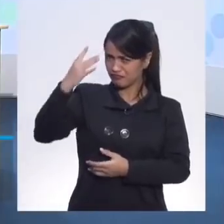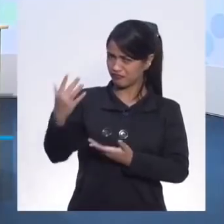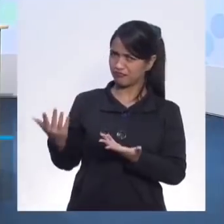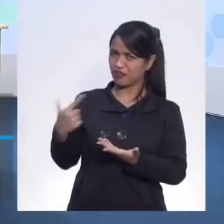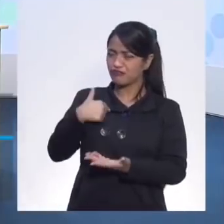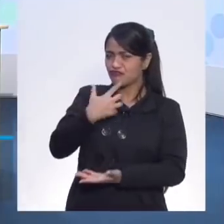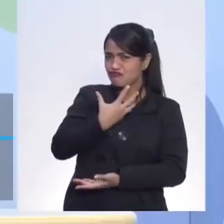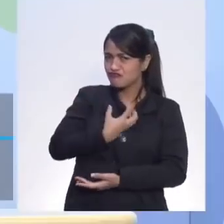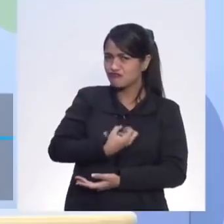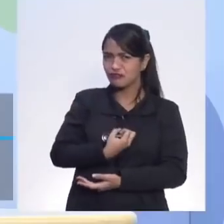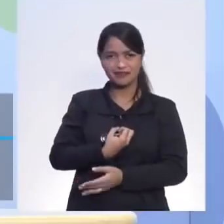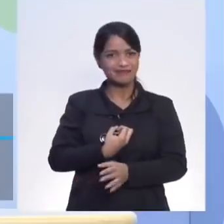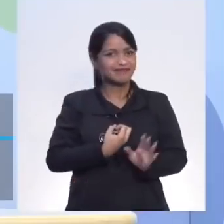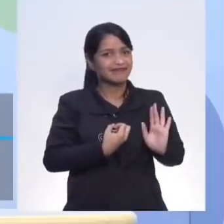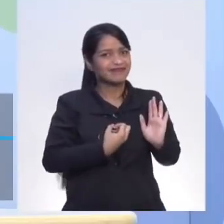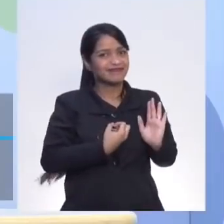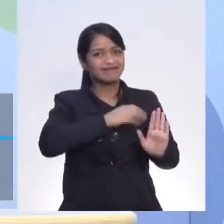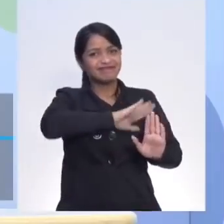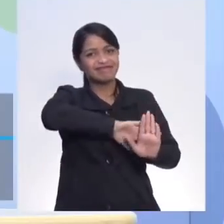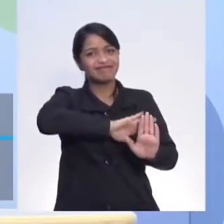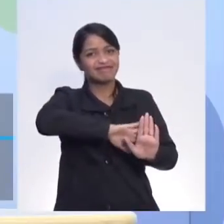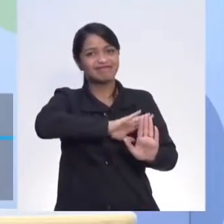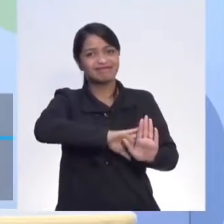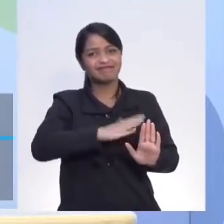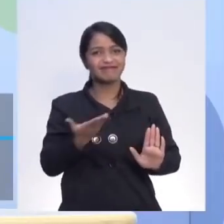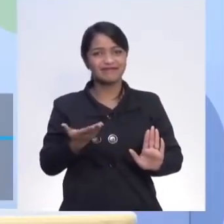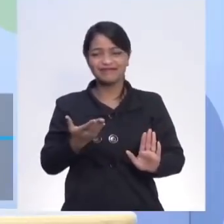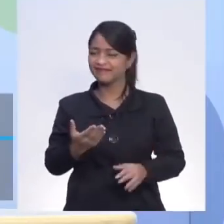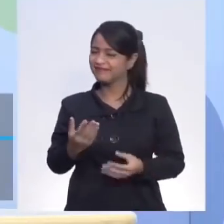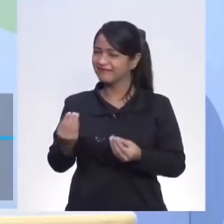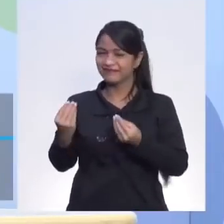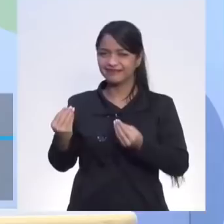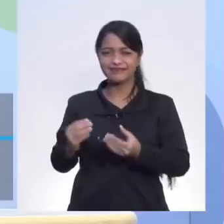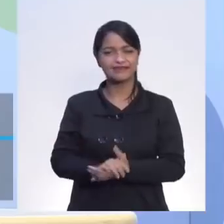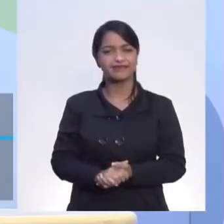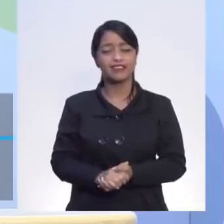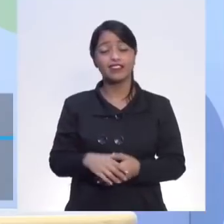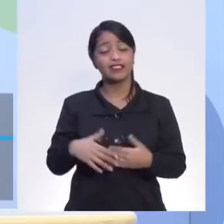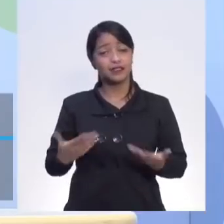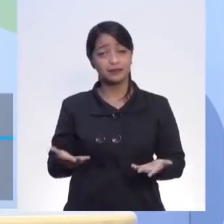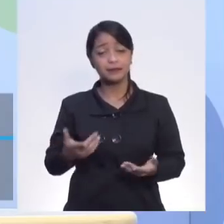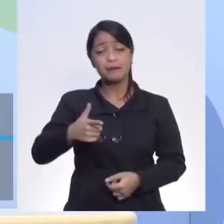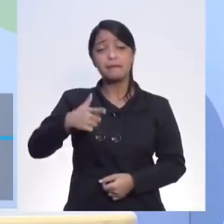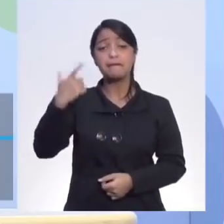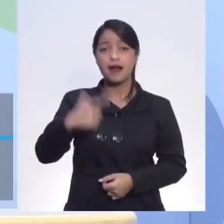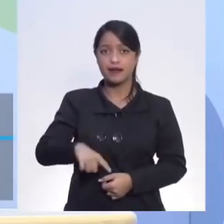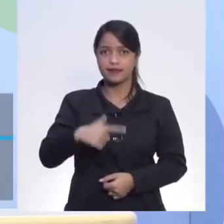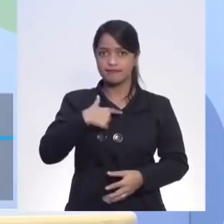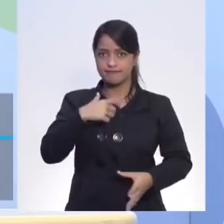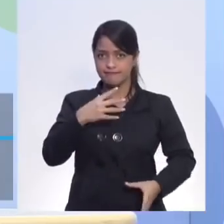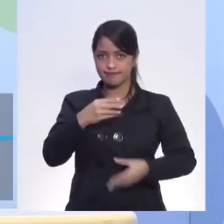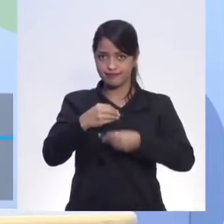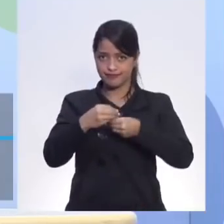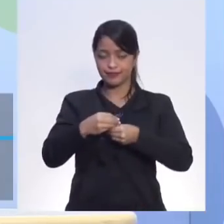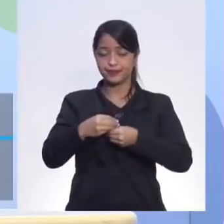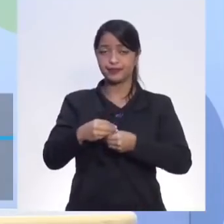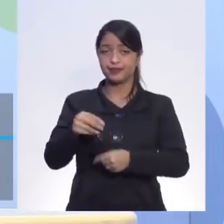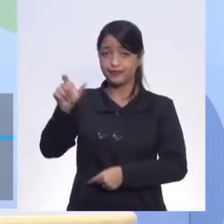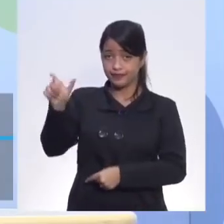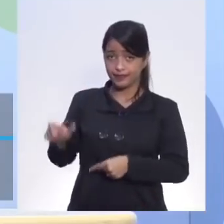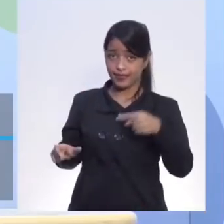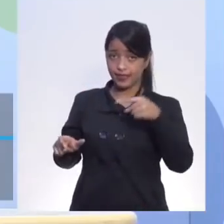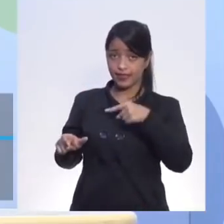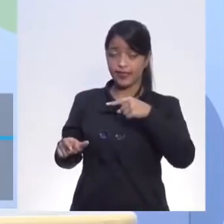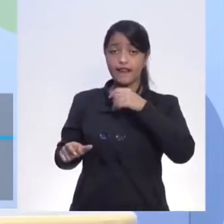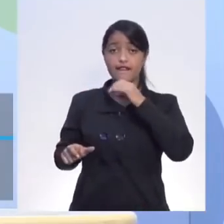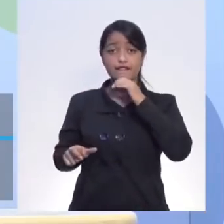André. Certo, Andréia? Vamos lá, ó. Uma outra coisa que vou complementar. A questão do Visconde, é que